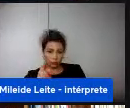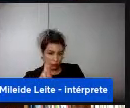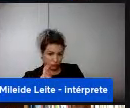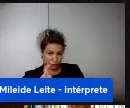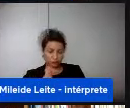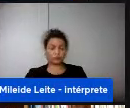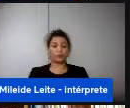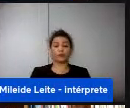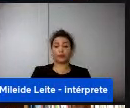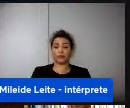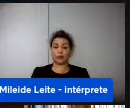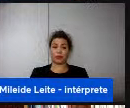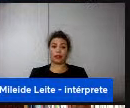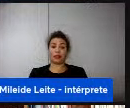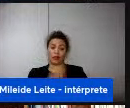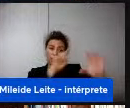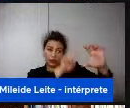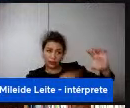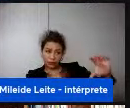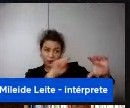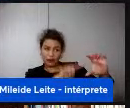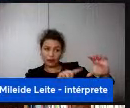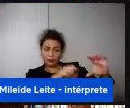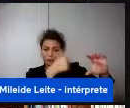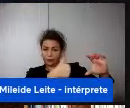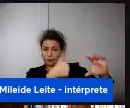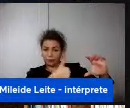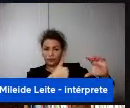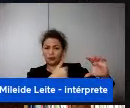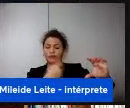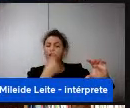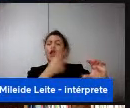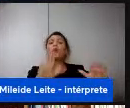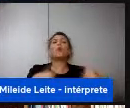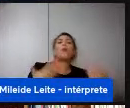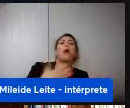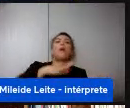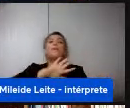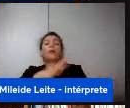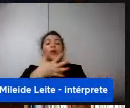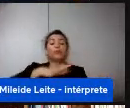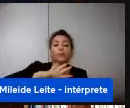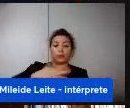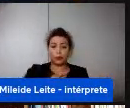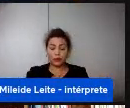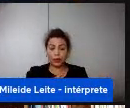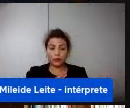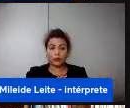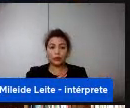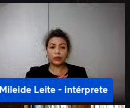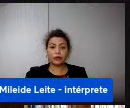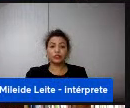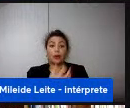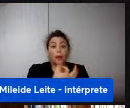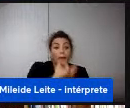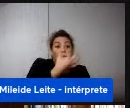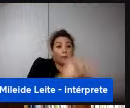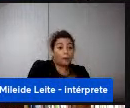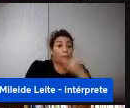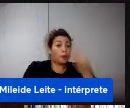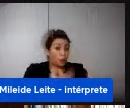Então, essa parte aqui, basicamente, ela diz, olha, qual a probabilidade de uma determinada hipótese, dado